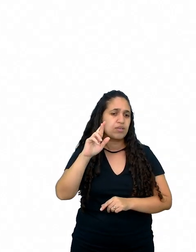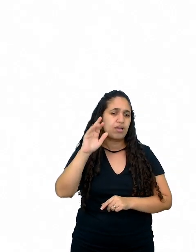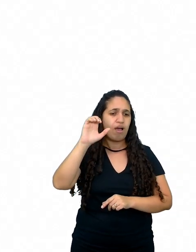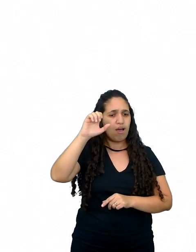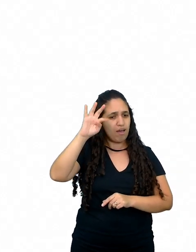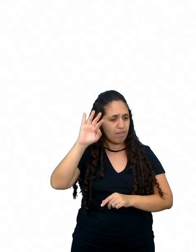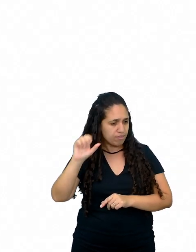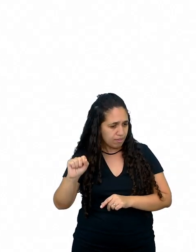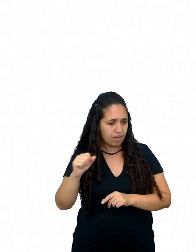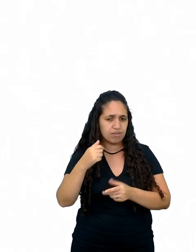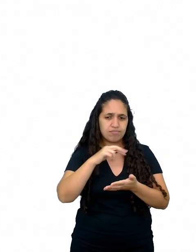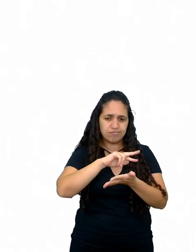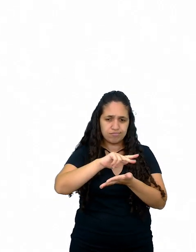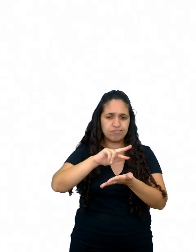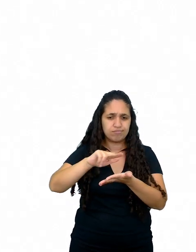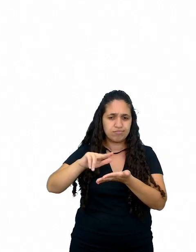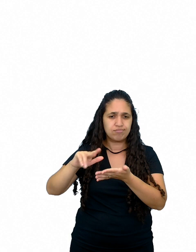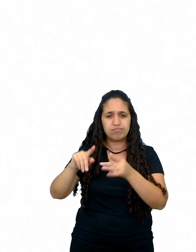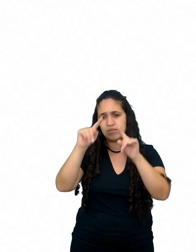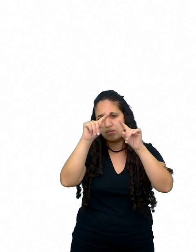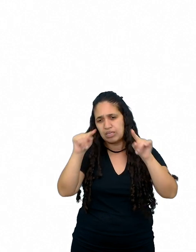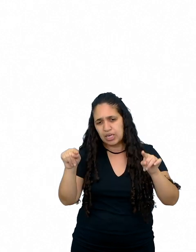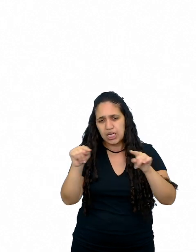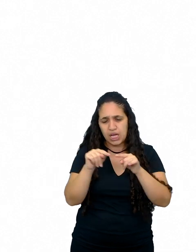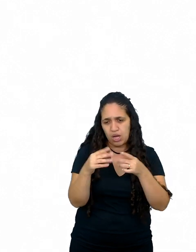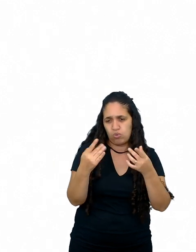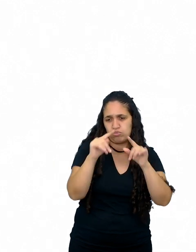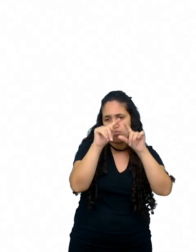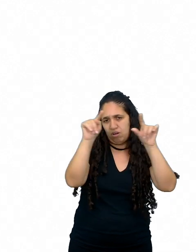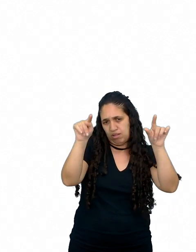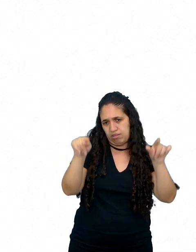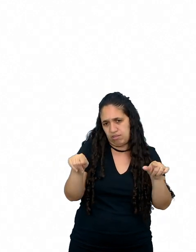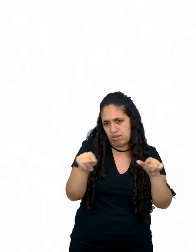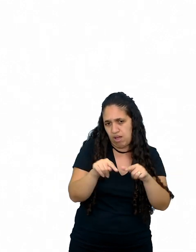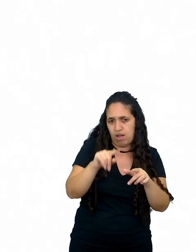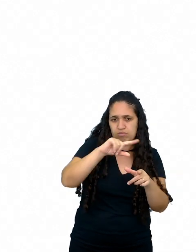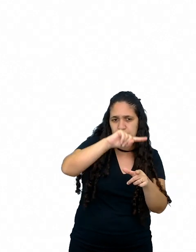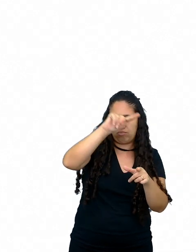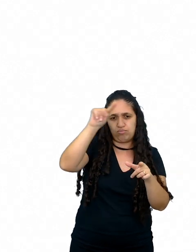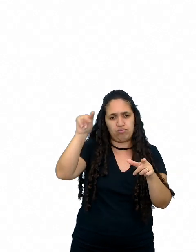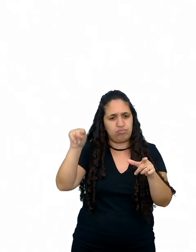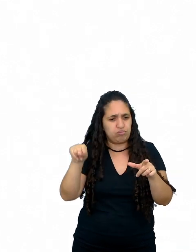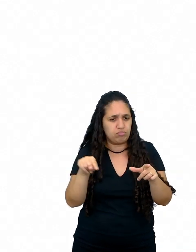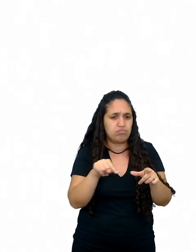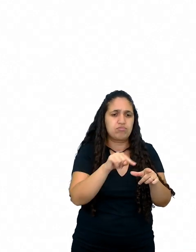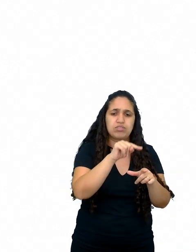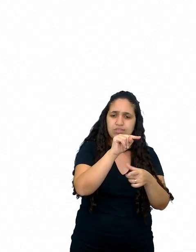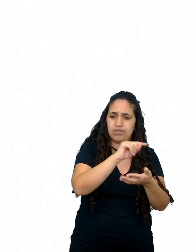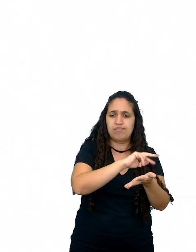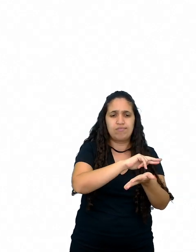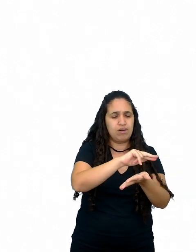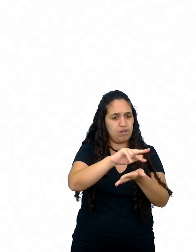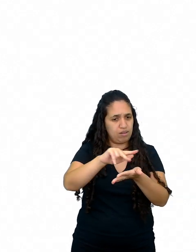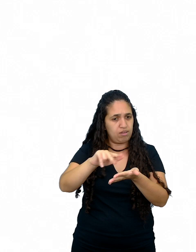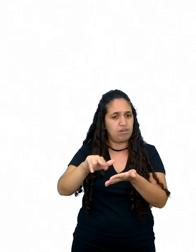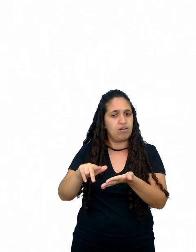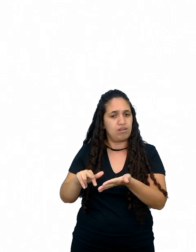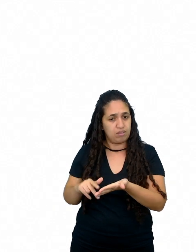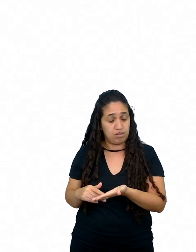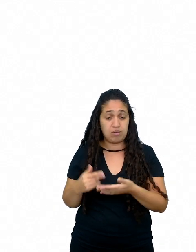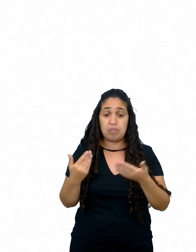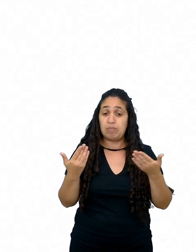segmento de reta, os triângulos, os quadriláteros, as circunferências, as cônicas. Mas